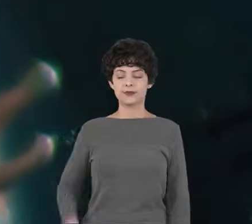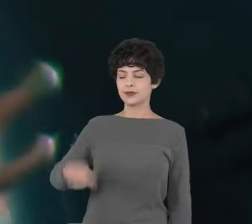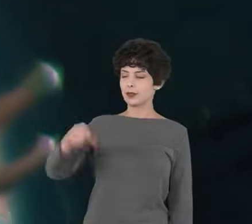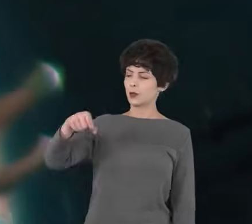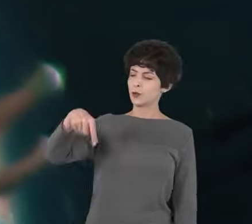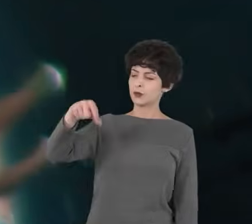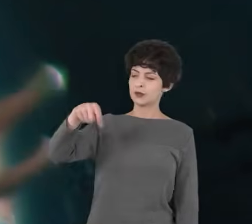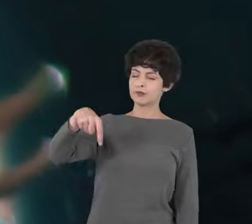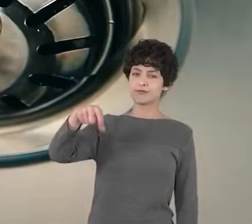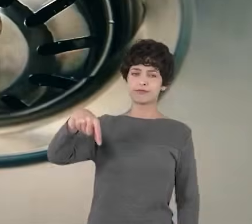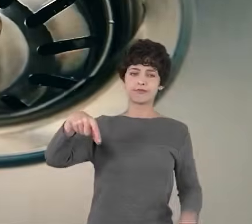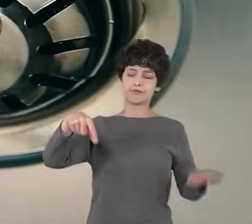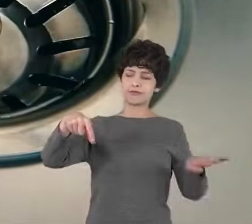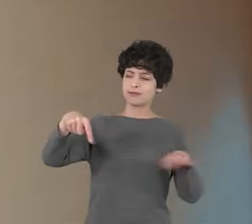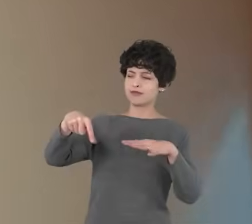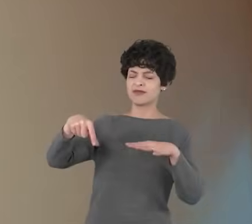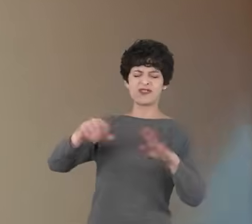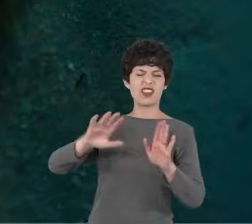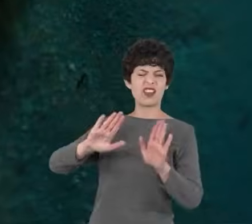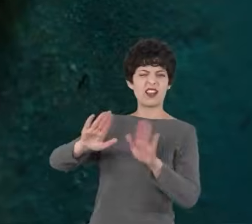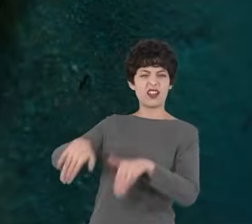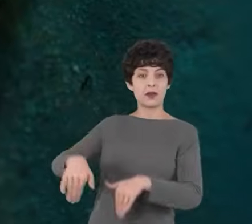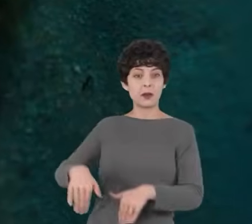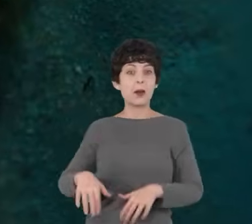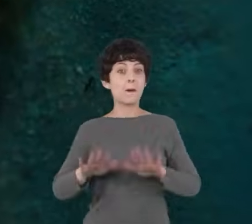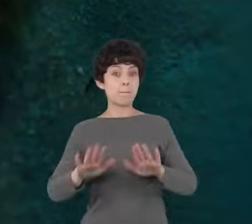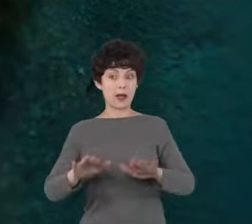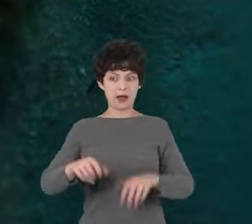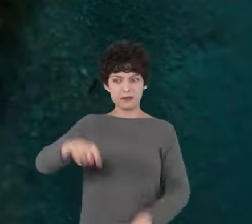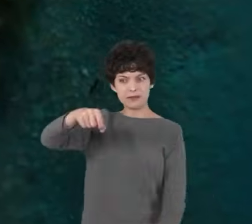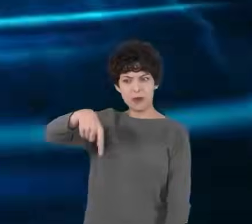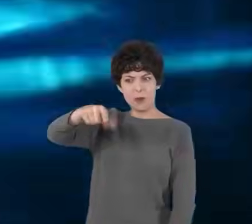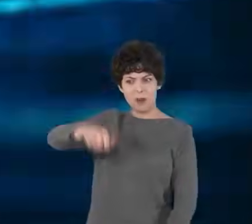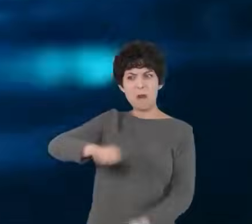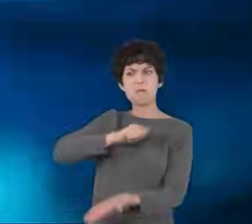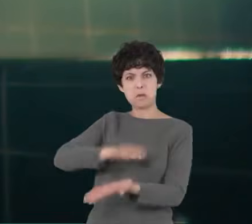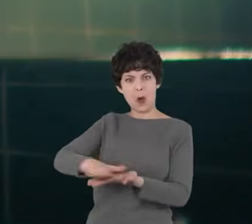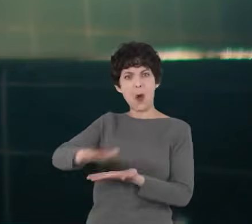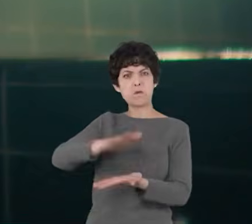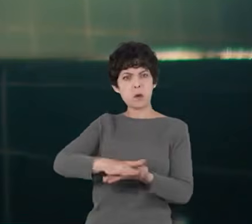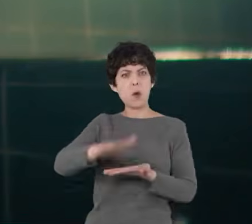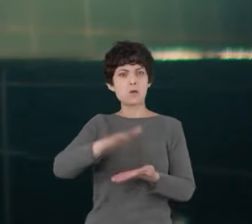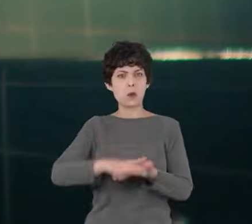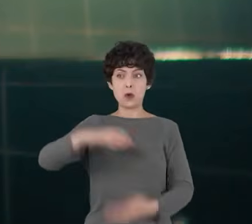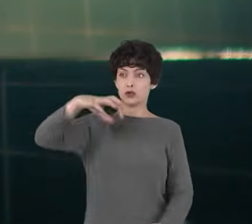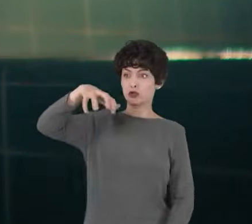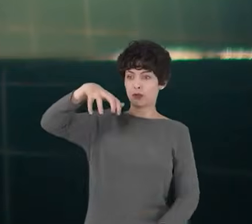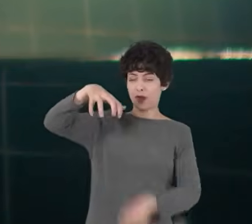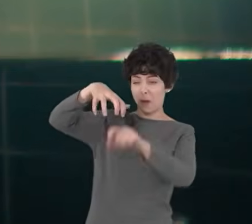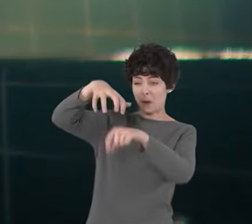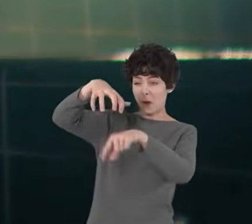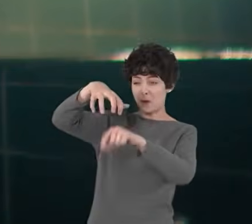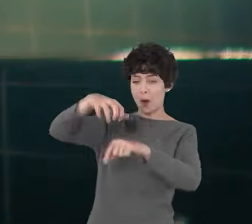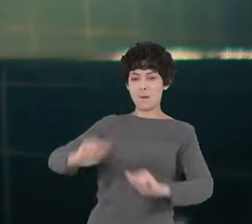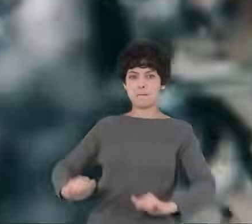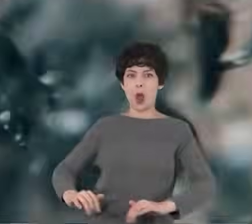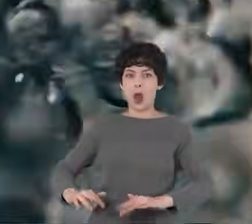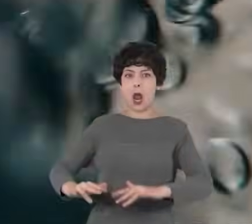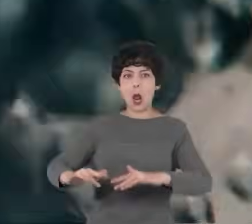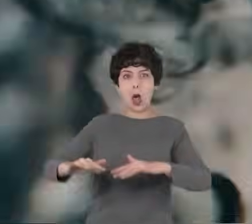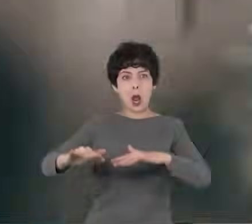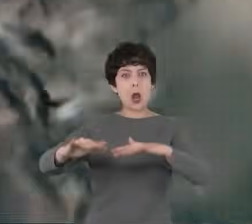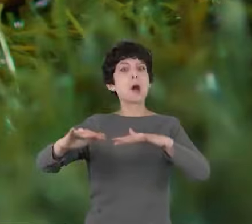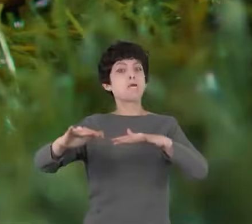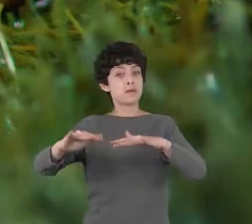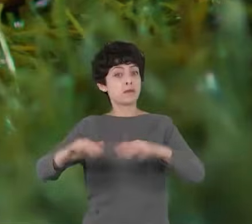Para alguns é só uma gota. Para todos pode ser muita água perdida. Uma gota caindo do chuveiro pode virar centenas